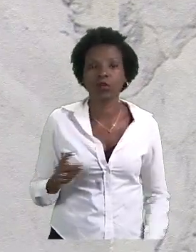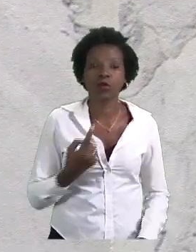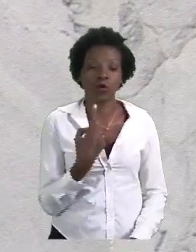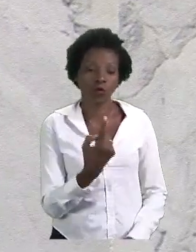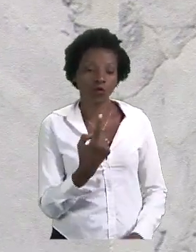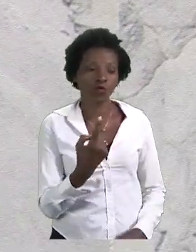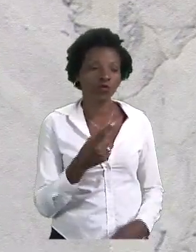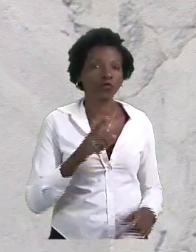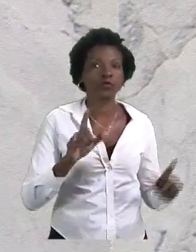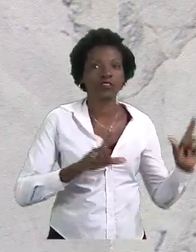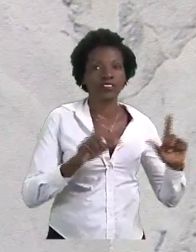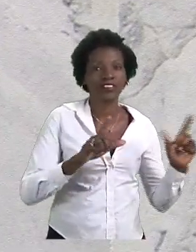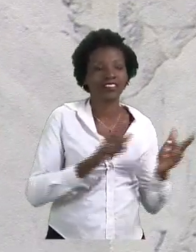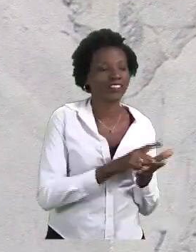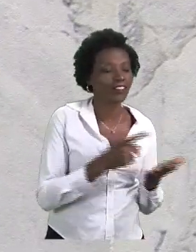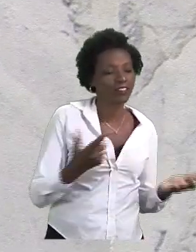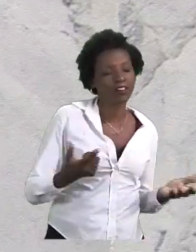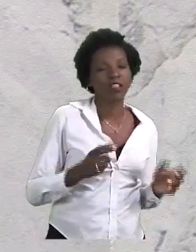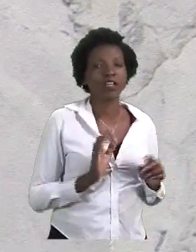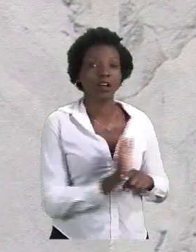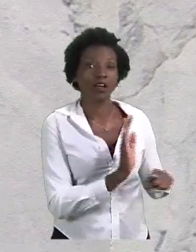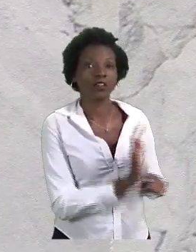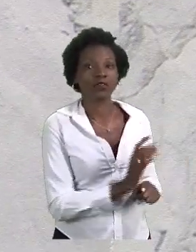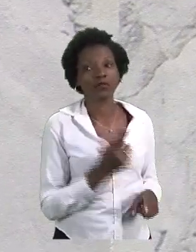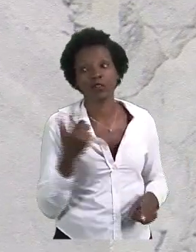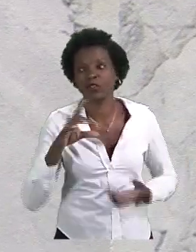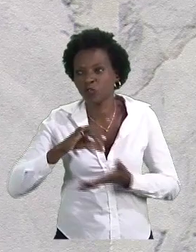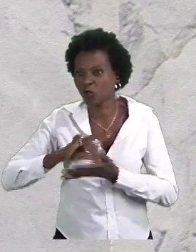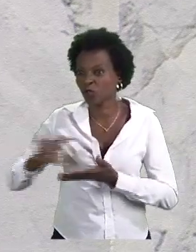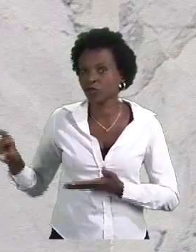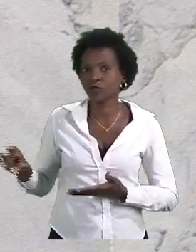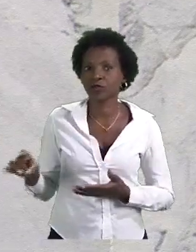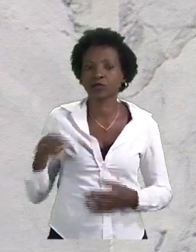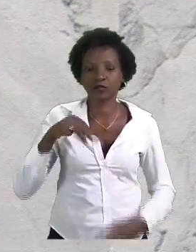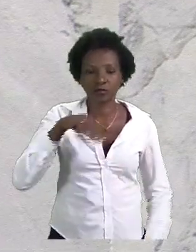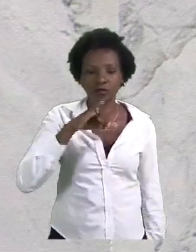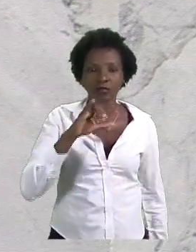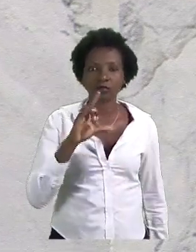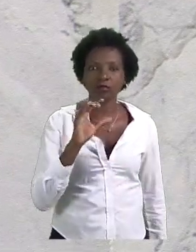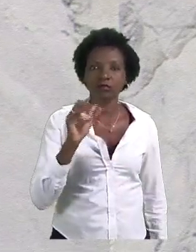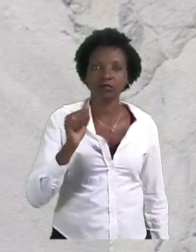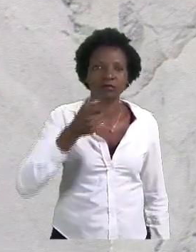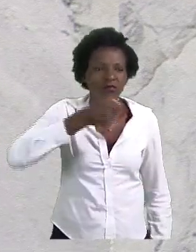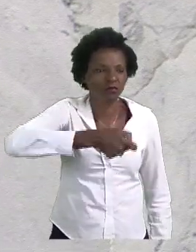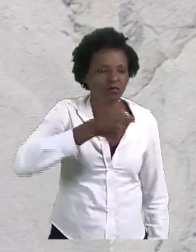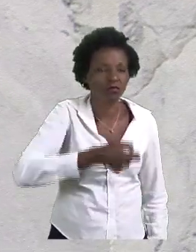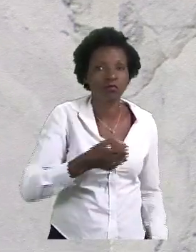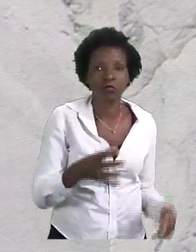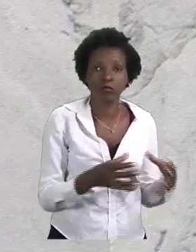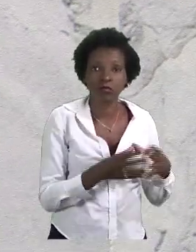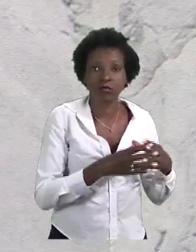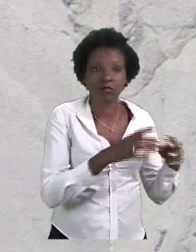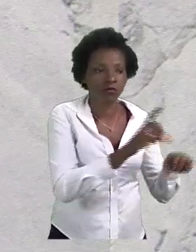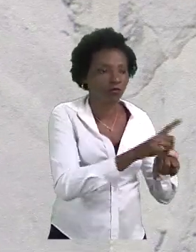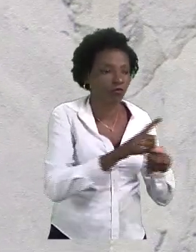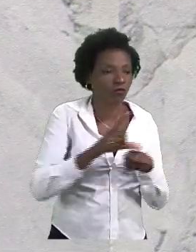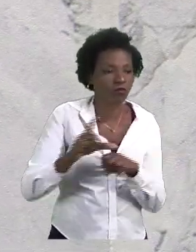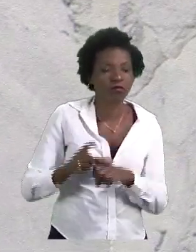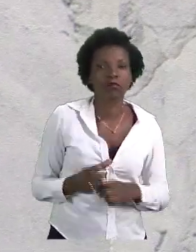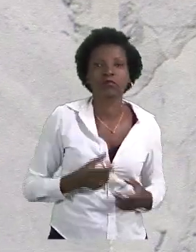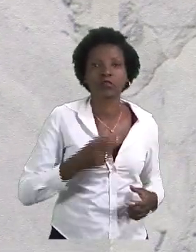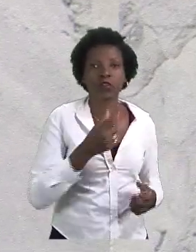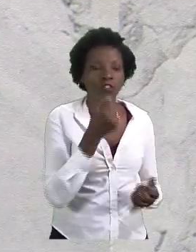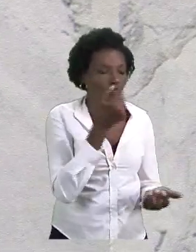o ódio desses grupos. As milícias intimidam comerciantes e obrigam moradores a comprar gás e TV a cabo do seu